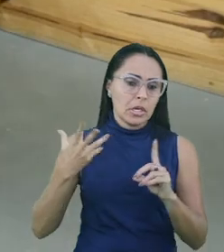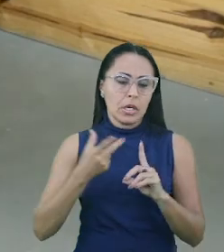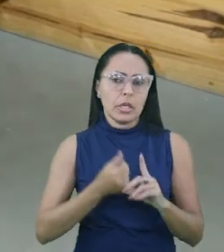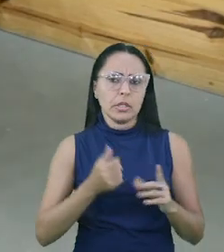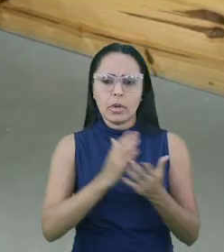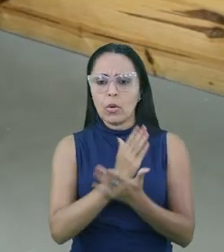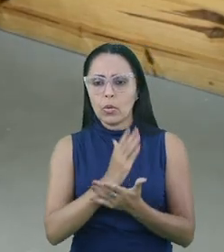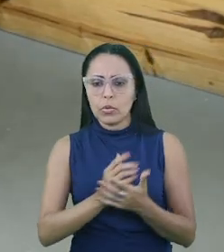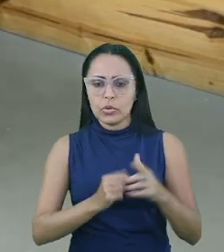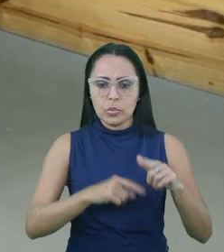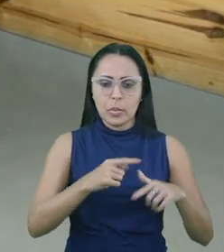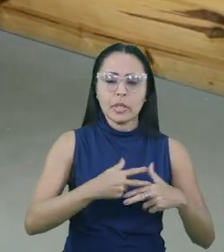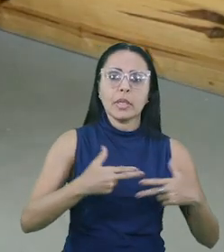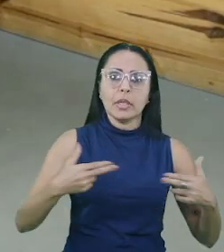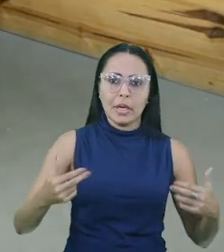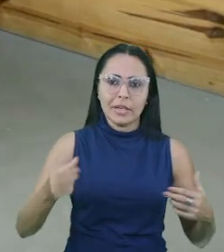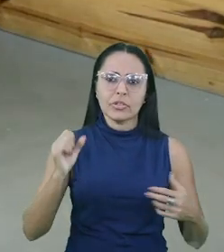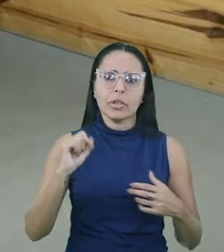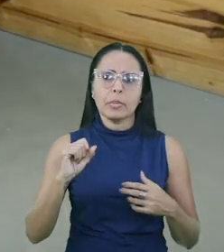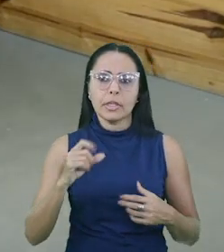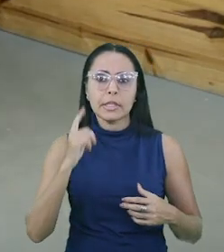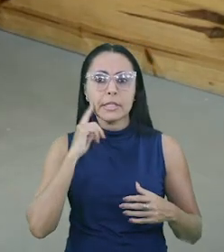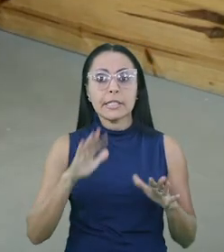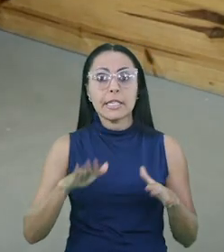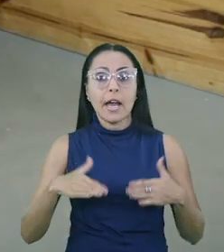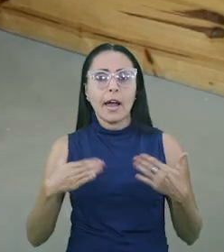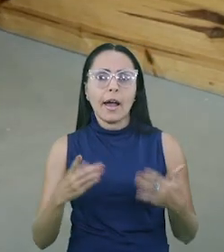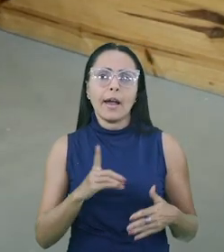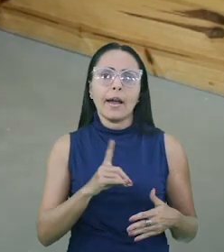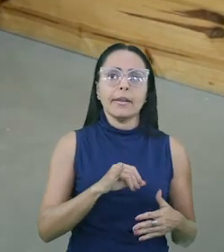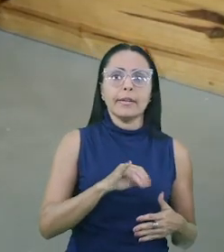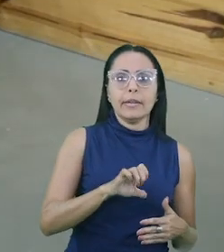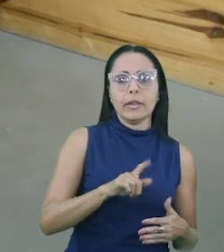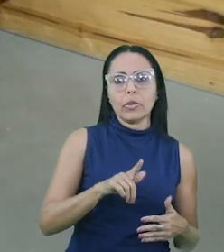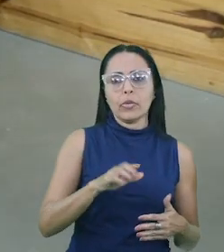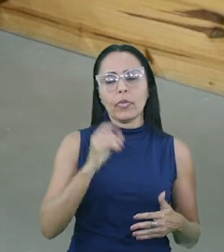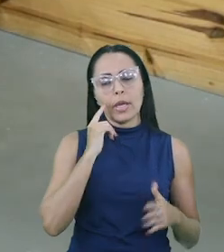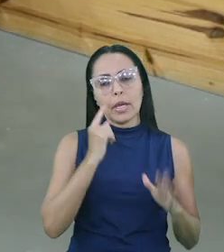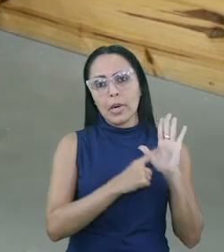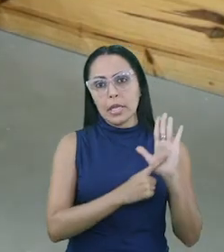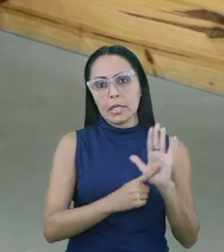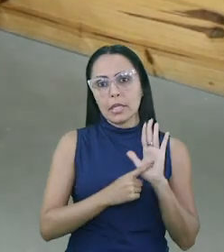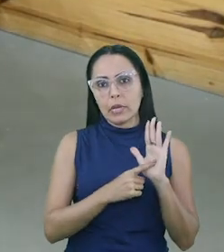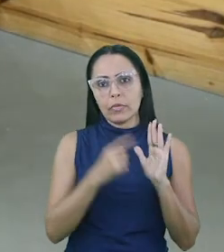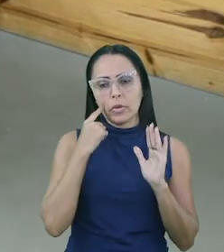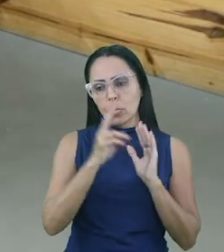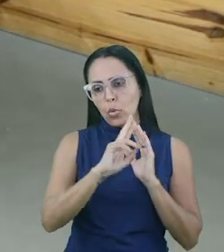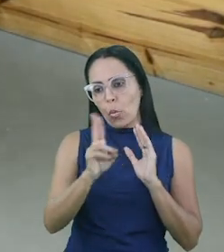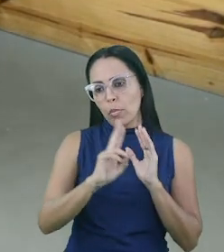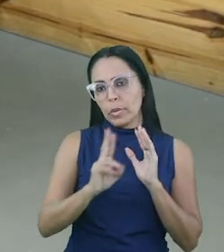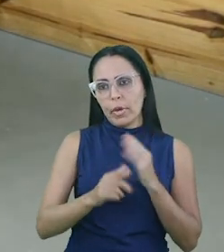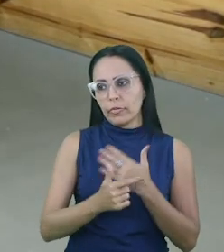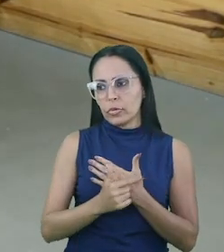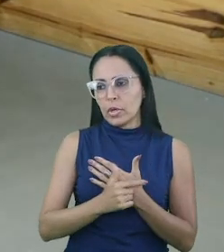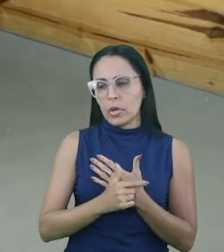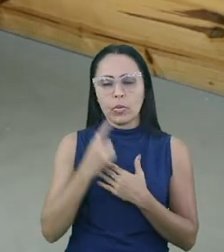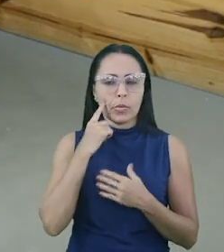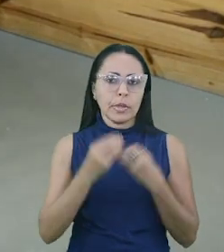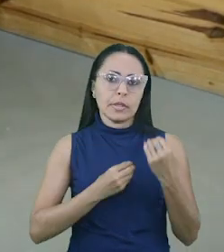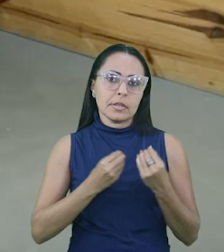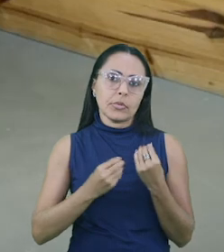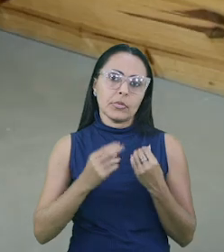alguns materiais. E aí, Diego vai apresentar para a gente, assim, dizer o nome das coisas, né? A função, como são